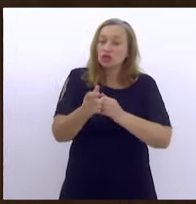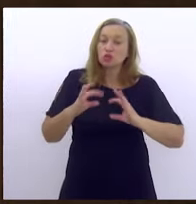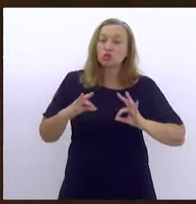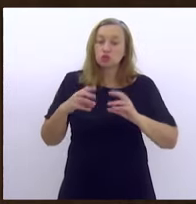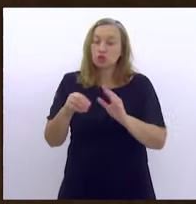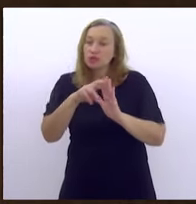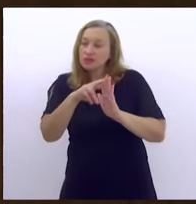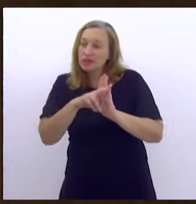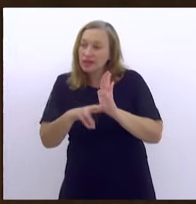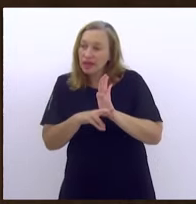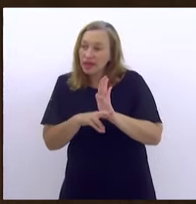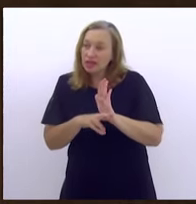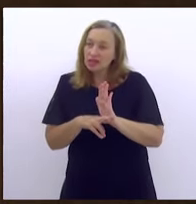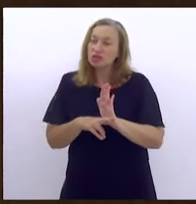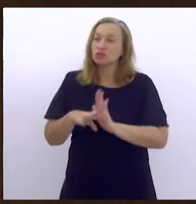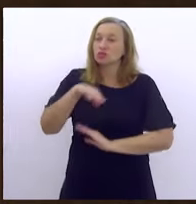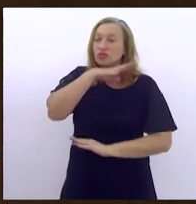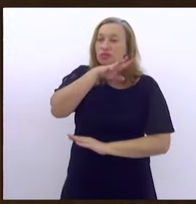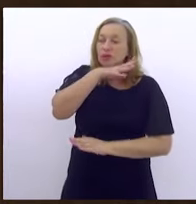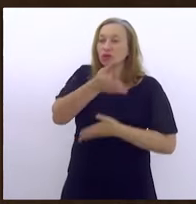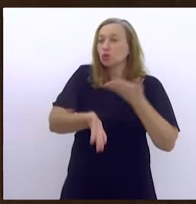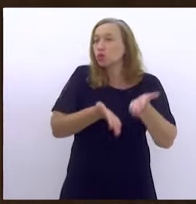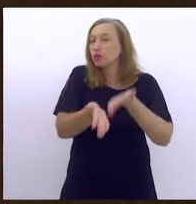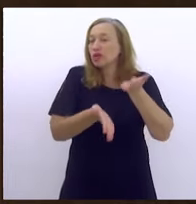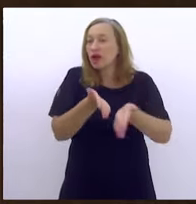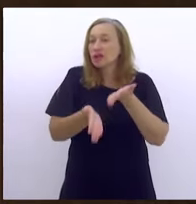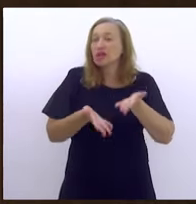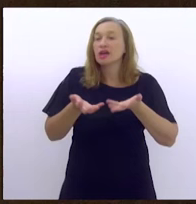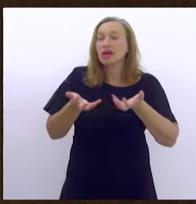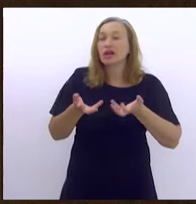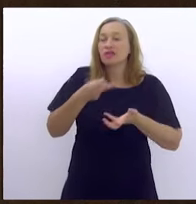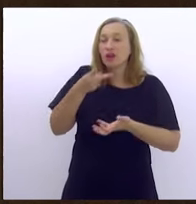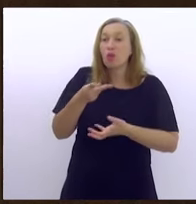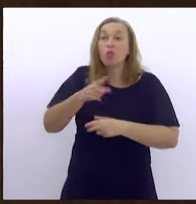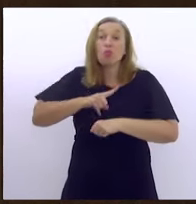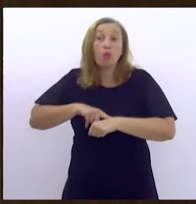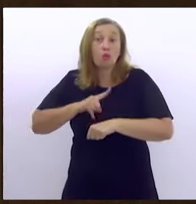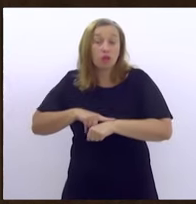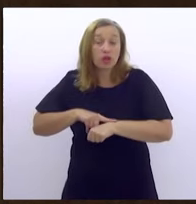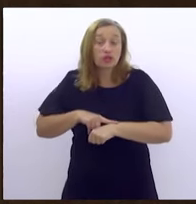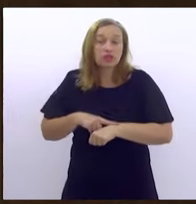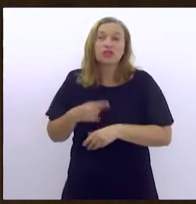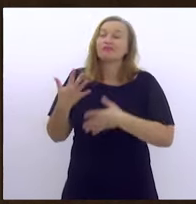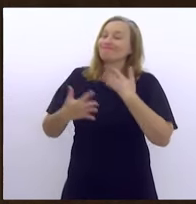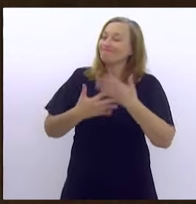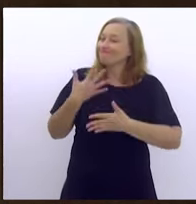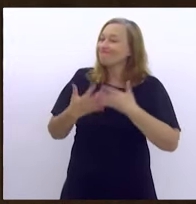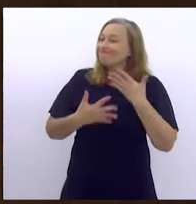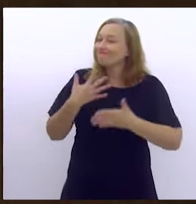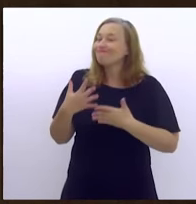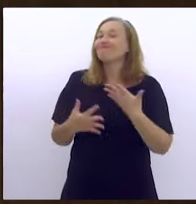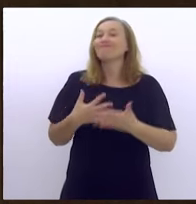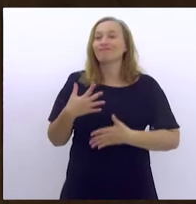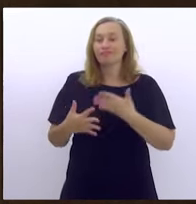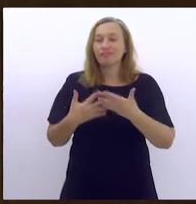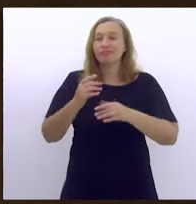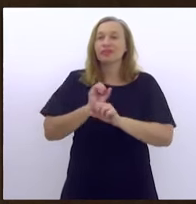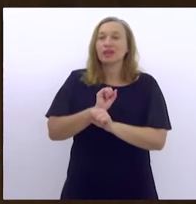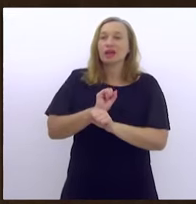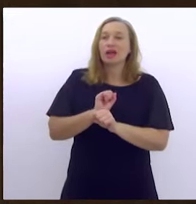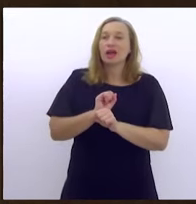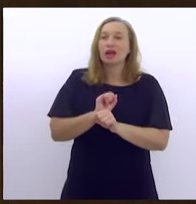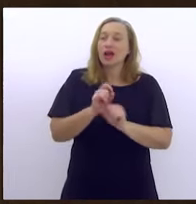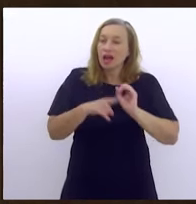de bem-estar animal. Enfim, eu quero dizer que é um momento que a gente fica muito feliz pela libertação